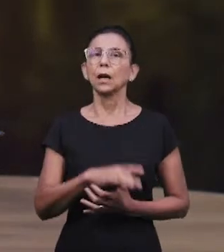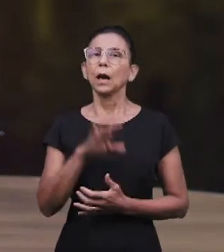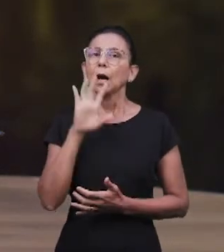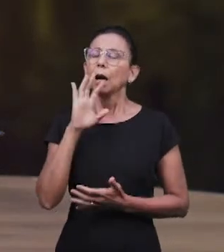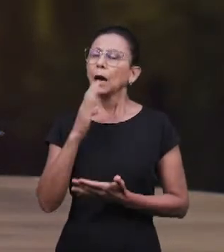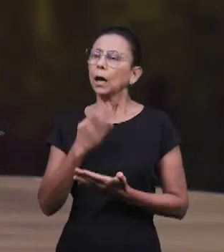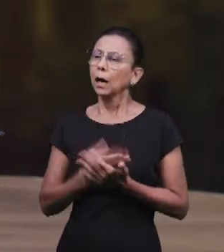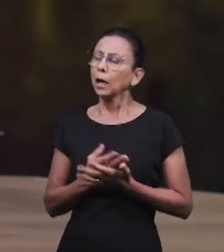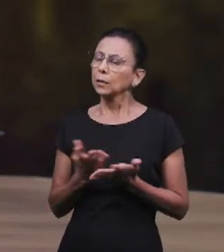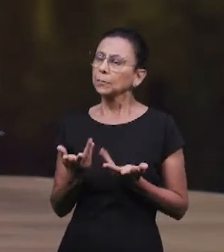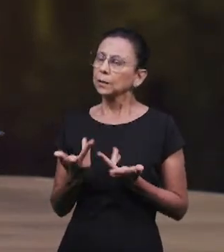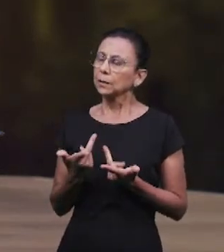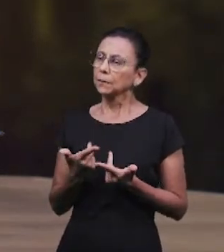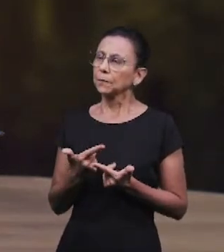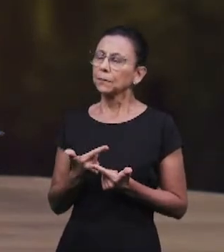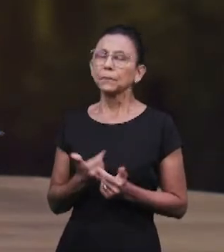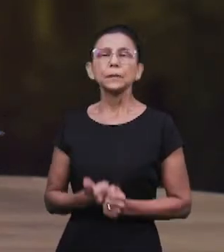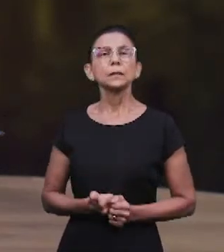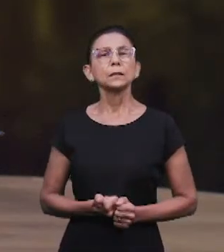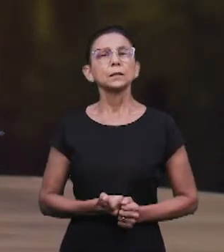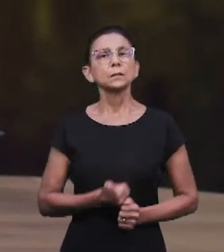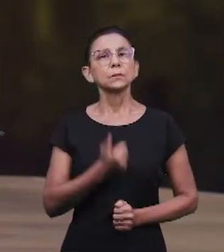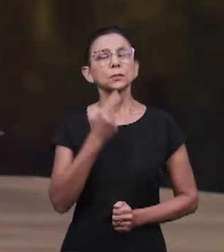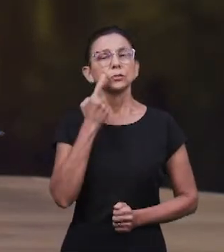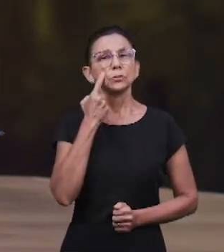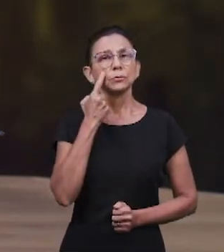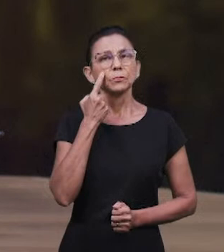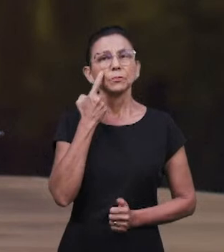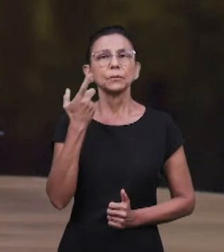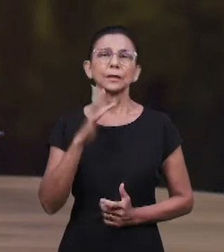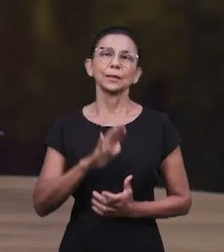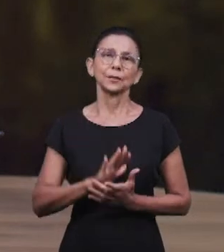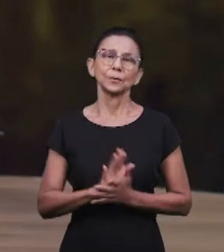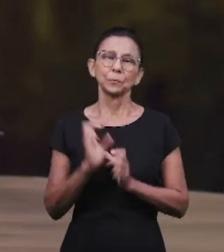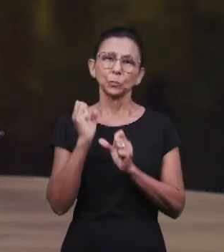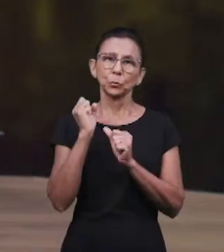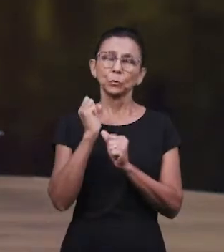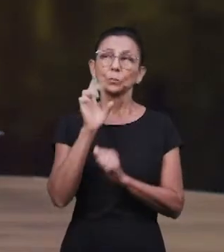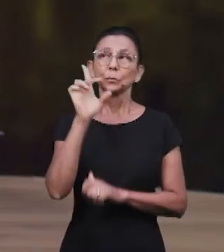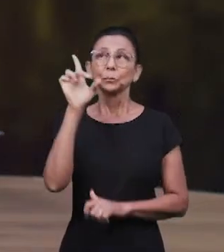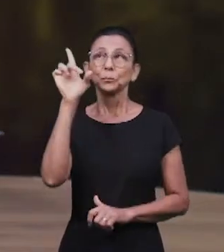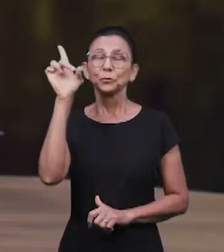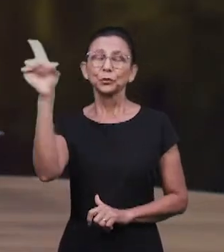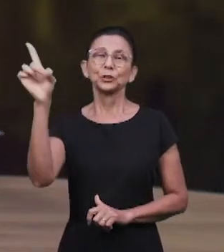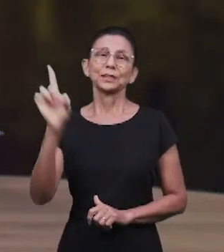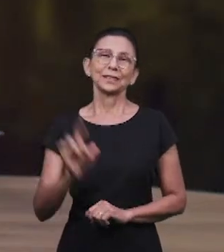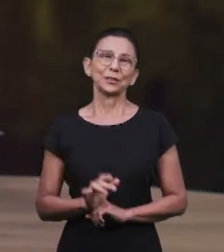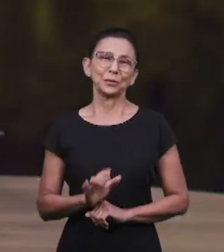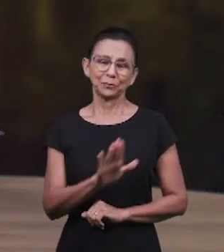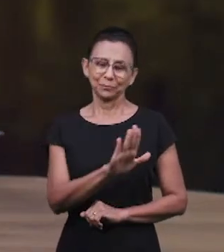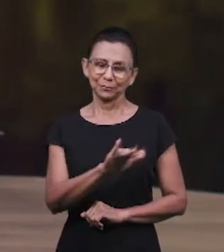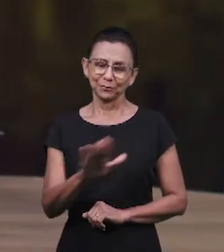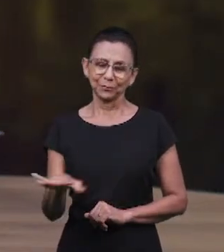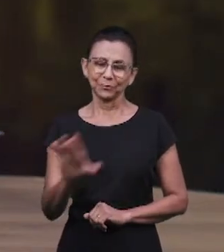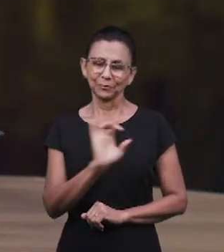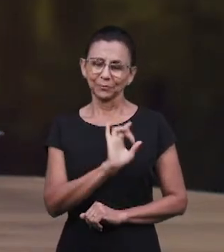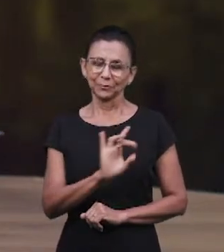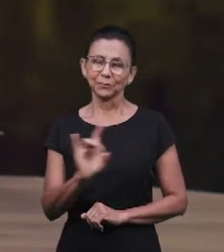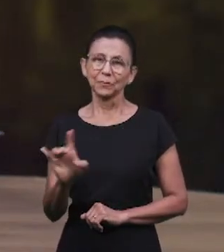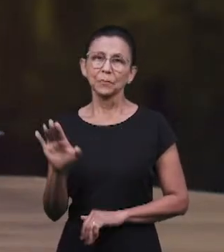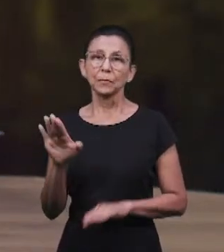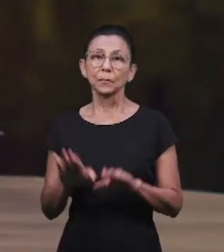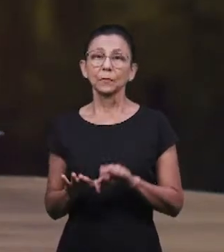que coisa mais maravilhosa. Quando a gente vê isso, a gente vê o poder de Deus sobre